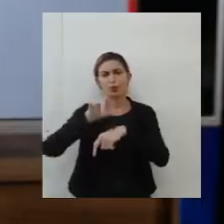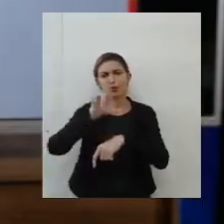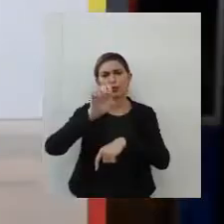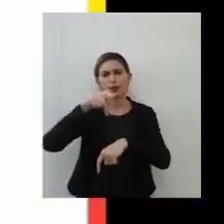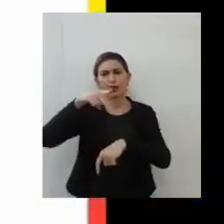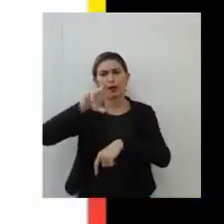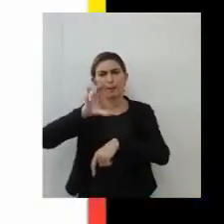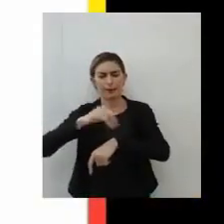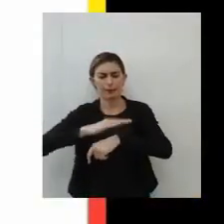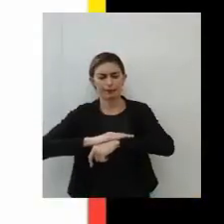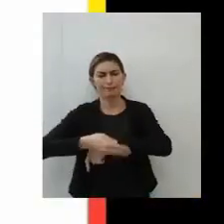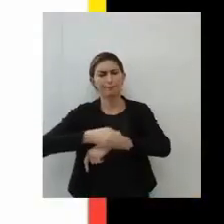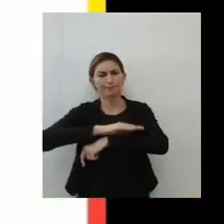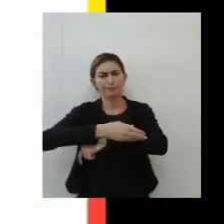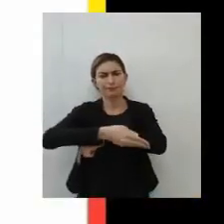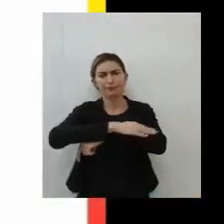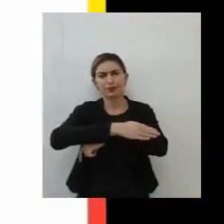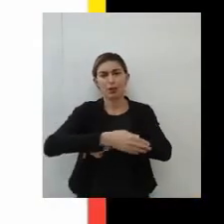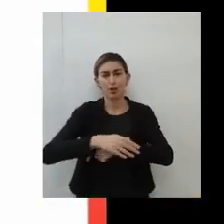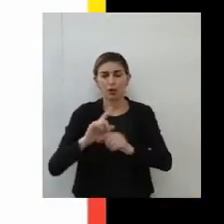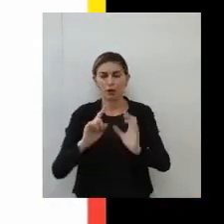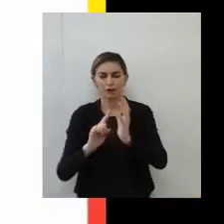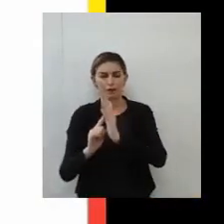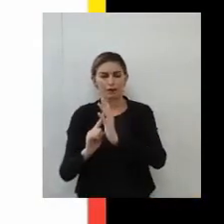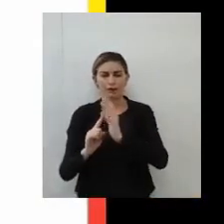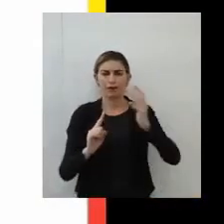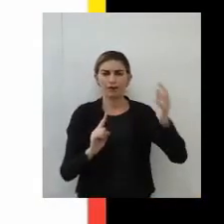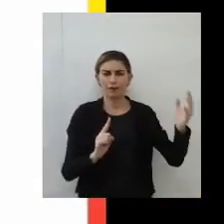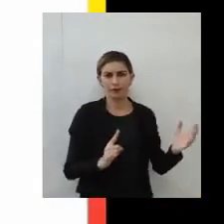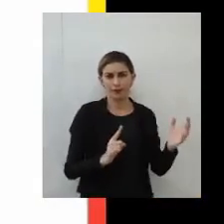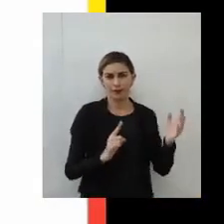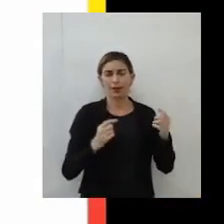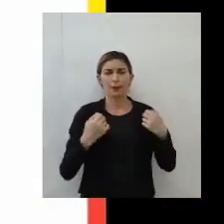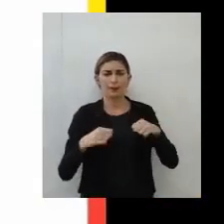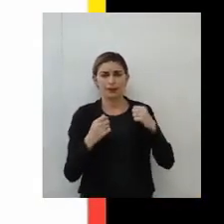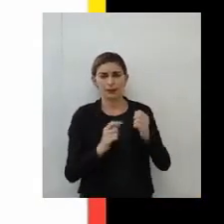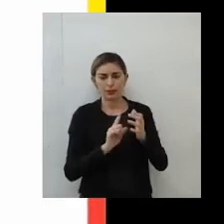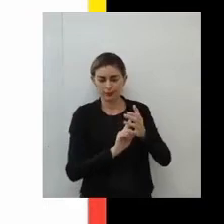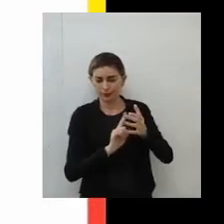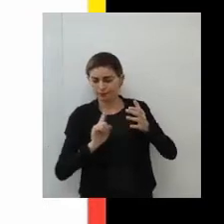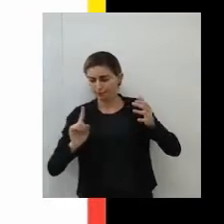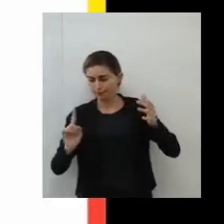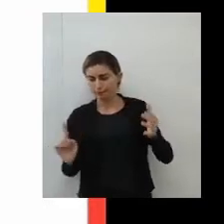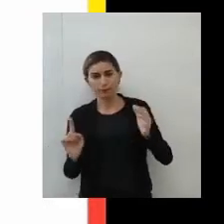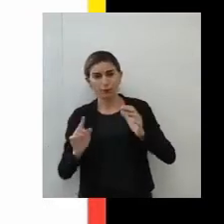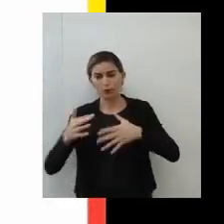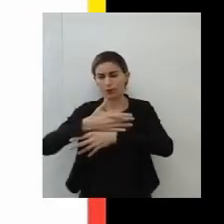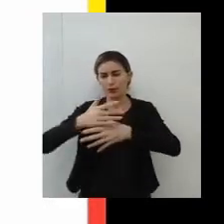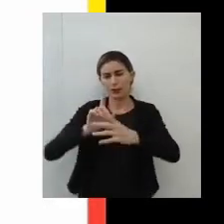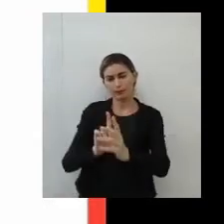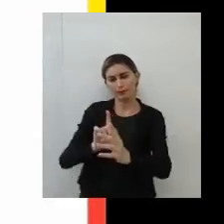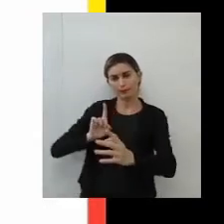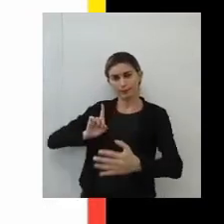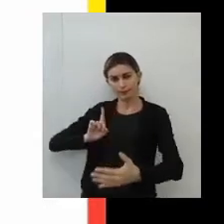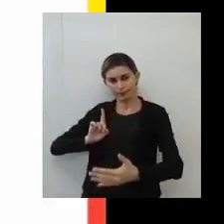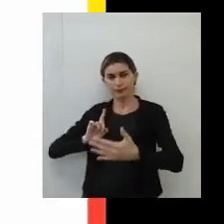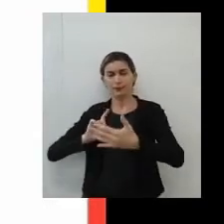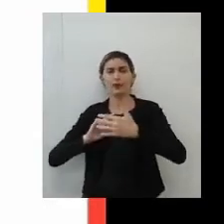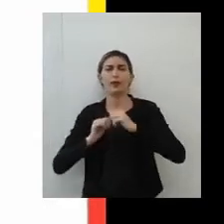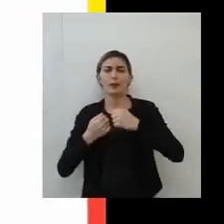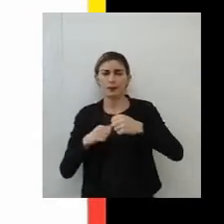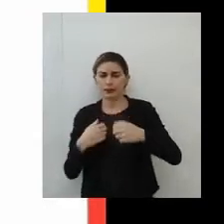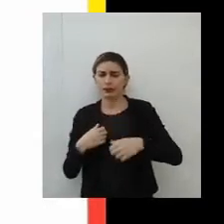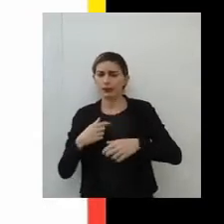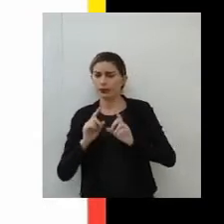pessoas, inclusive, eram forçadas a viver afastadas dos centros urbanos e, quando necessário passar pelas cidades, elas tinham